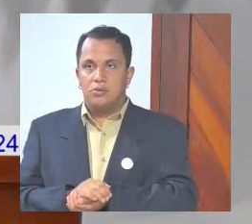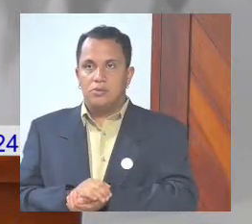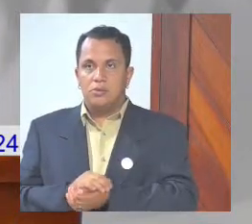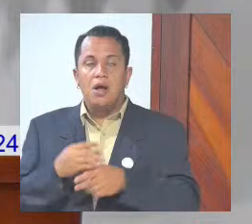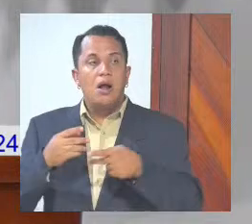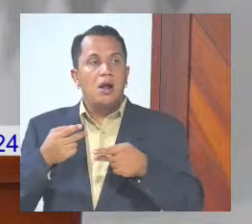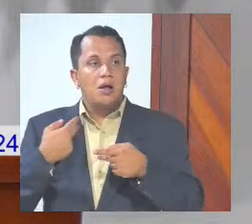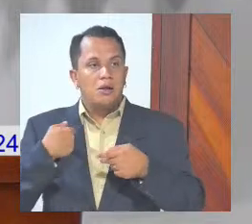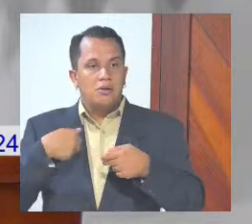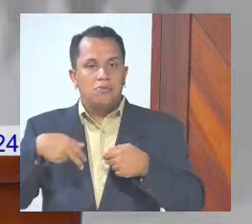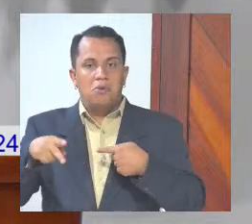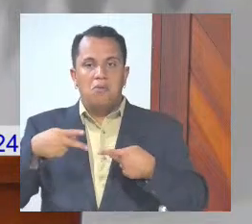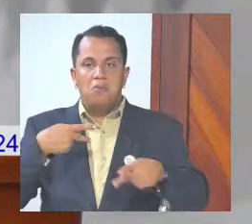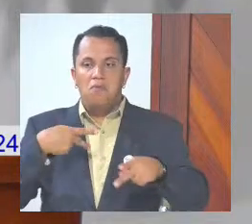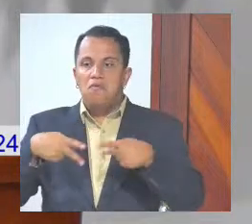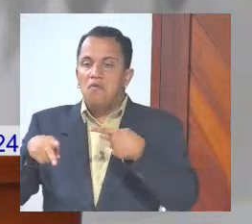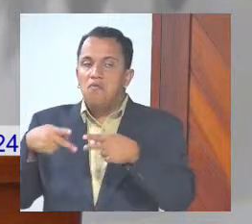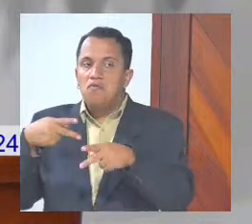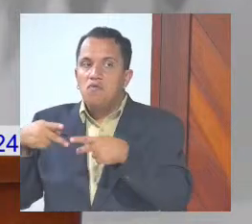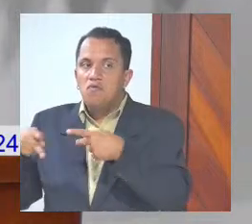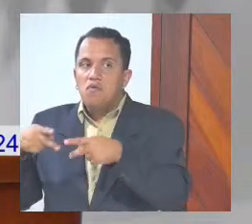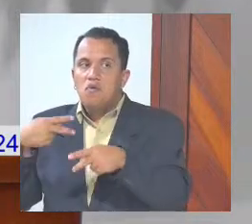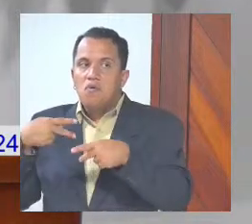quase todas as regiões no município,